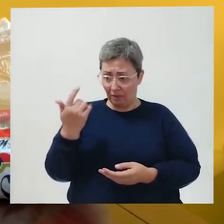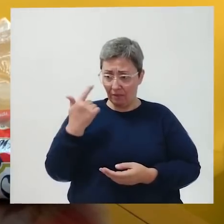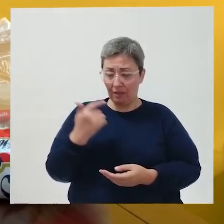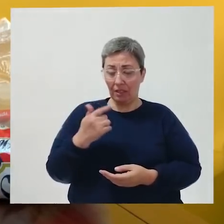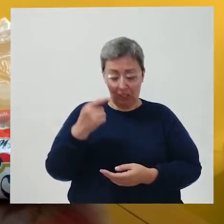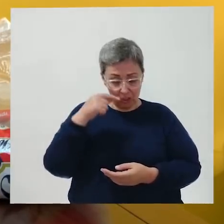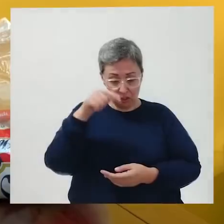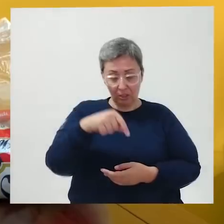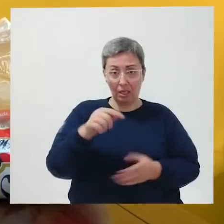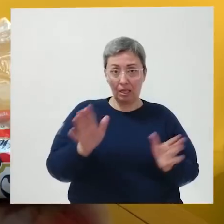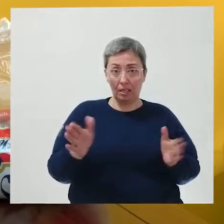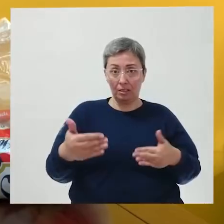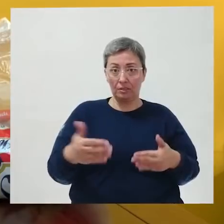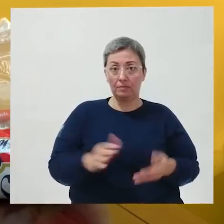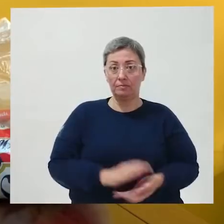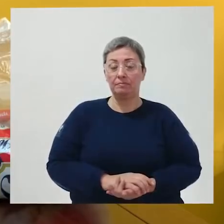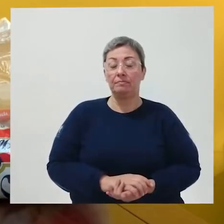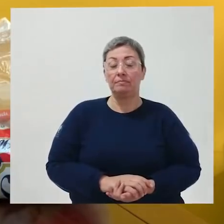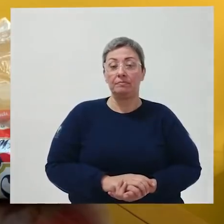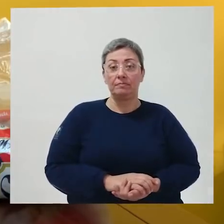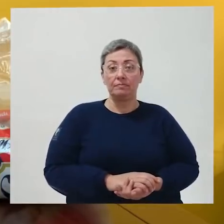Daqui, vem, coloca aqui na caixa.